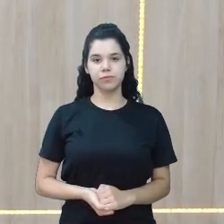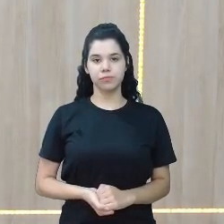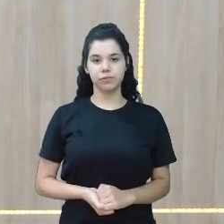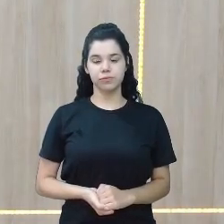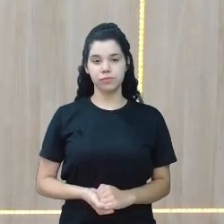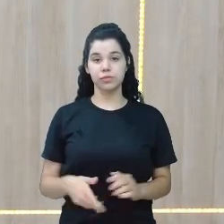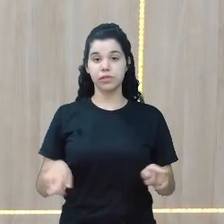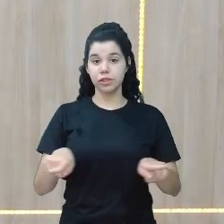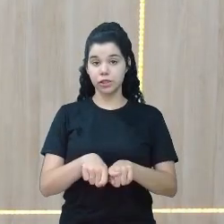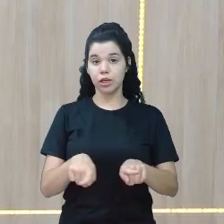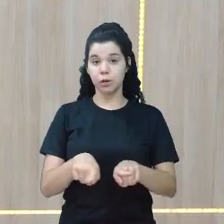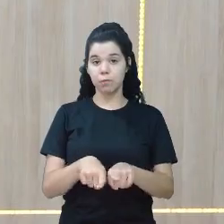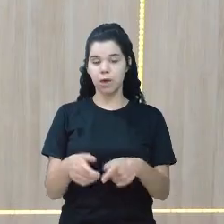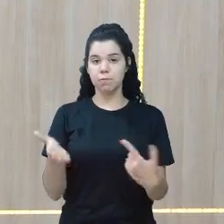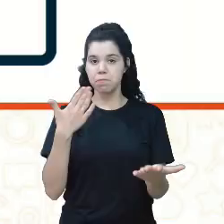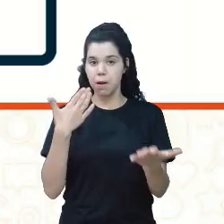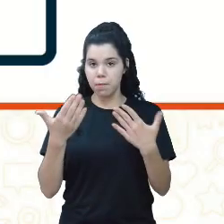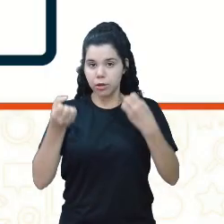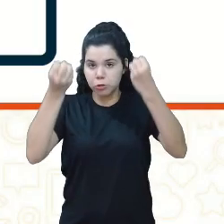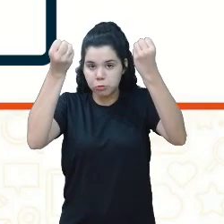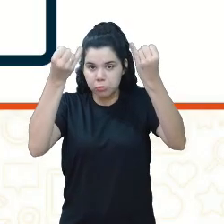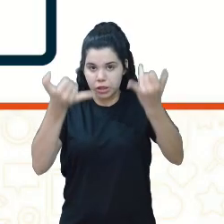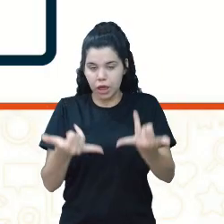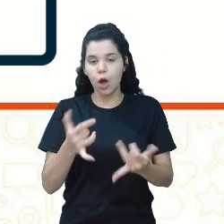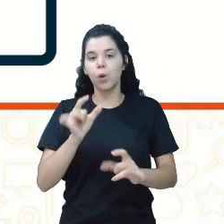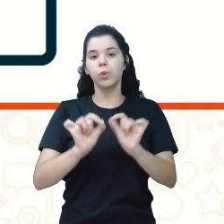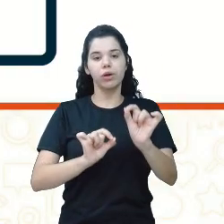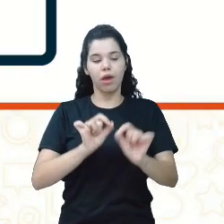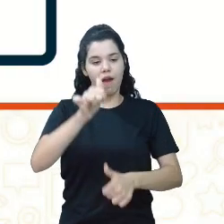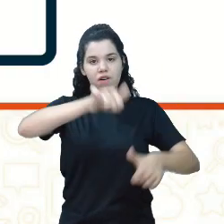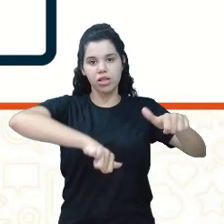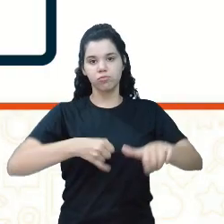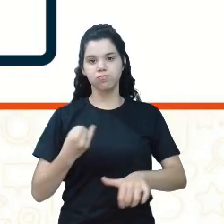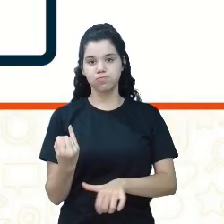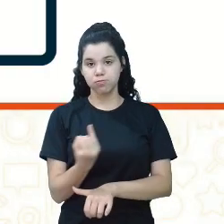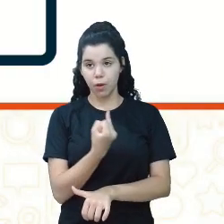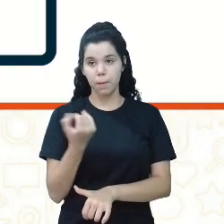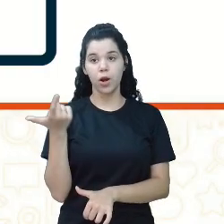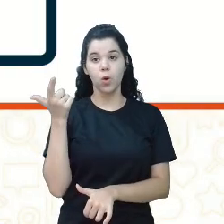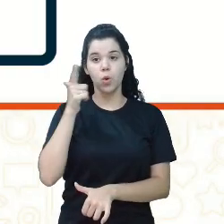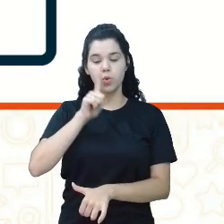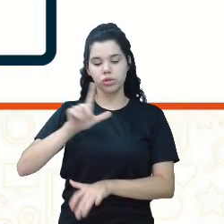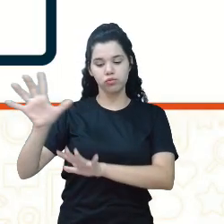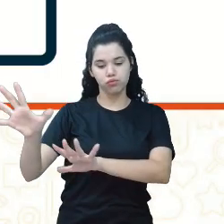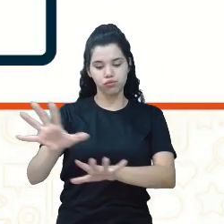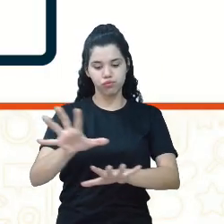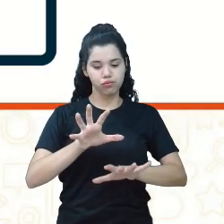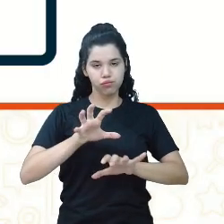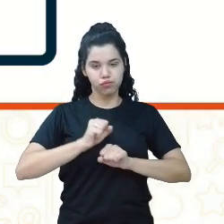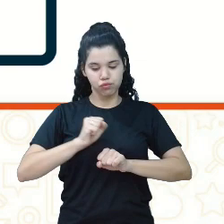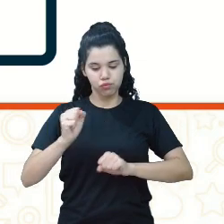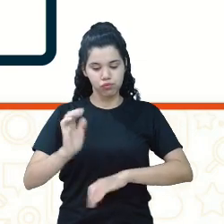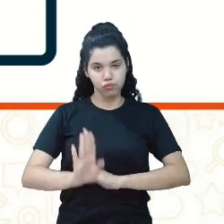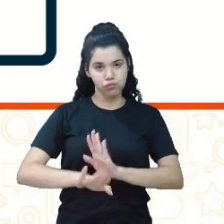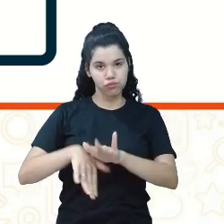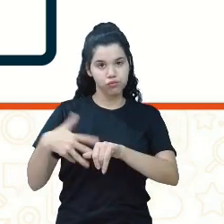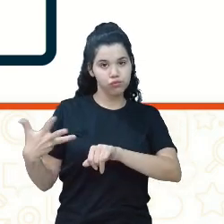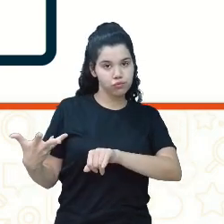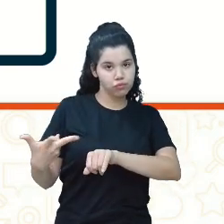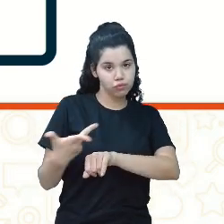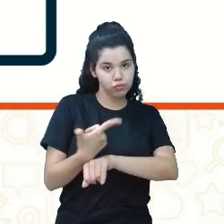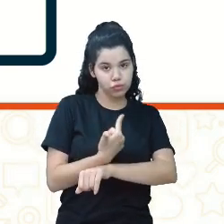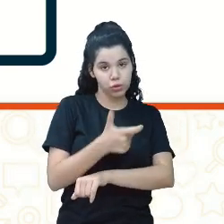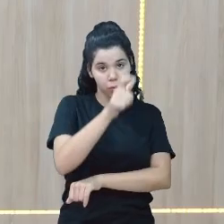A gente vai falar sobre a importância da avaliação para aquisições, para o desenvolvimento de habilidades para o estudante